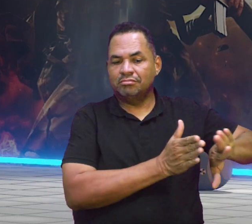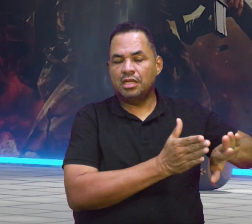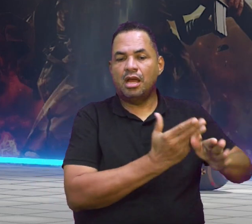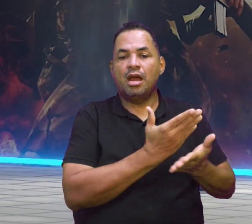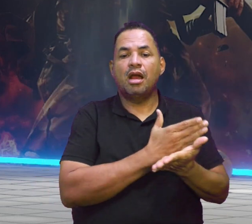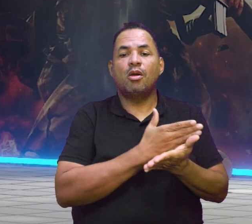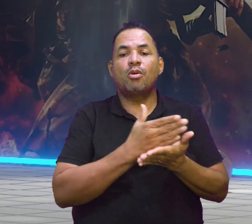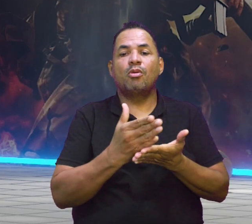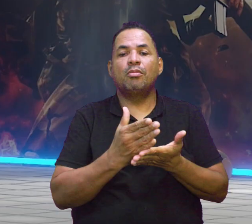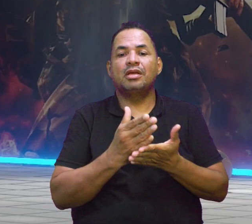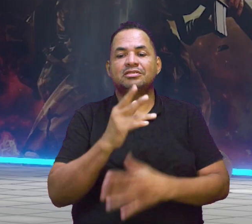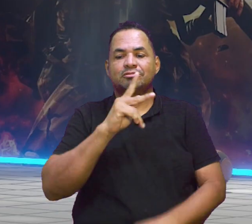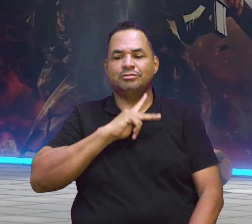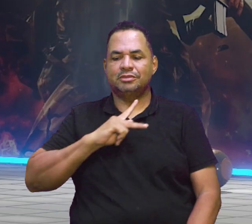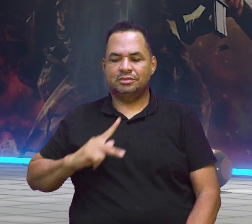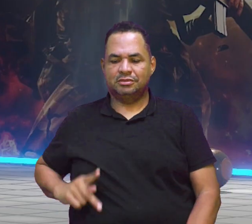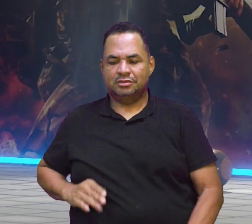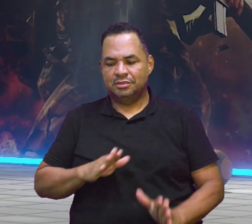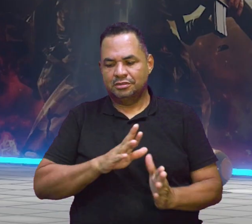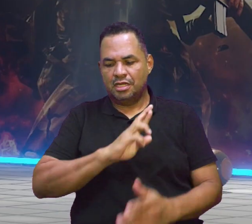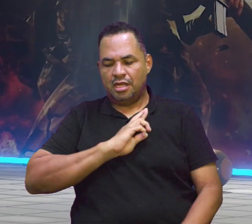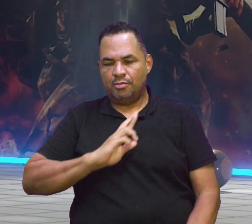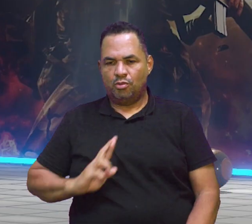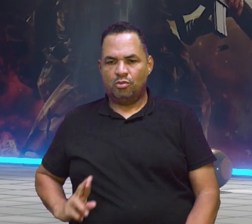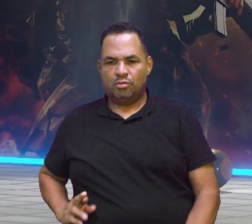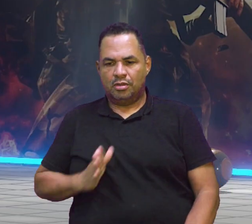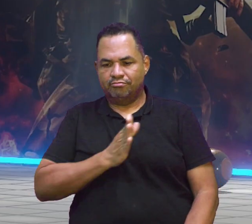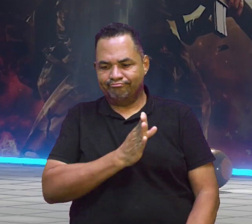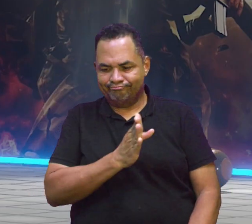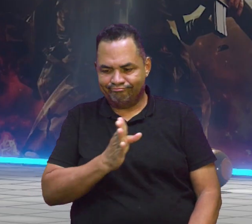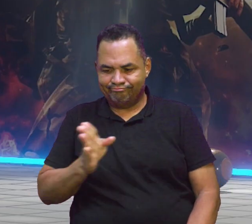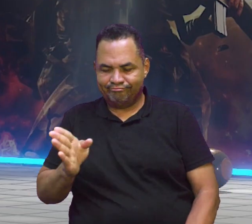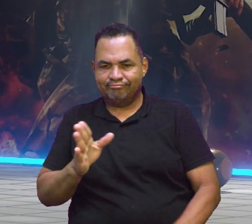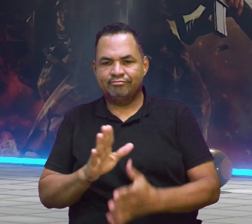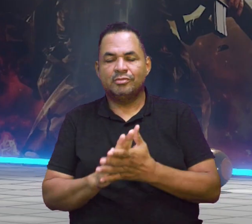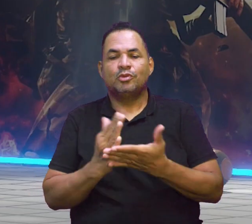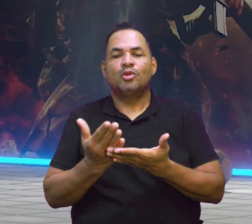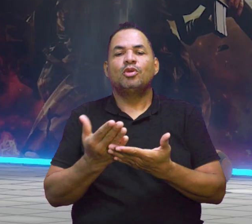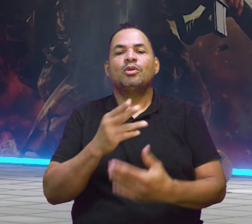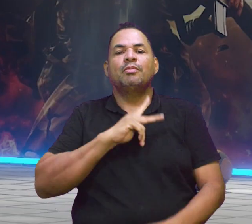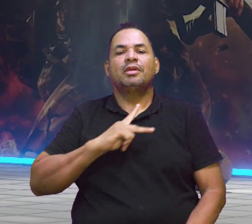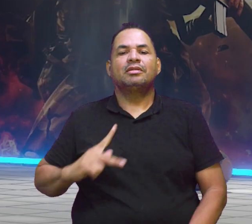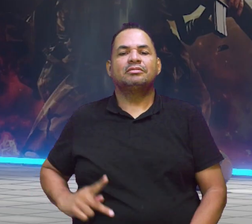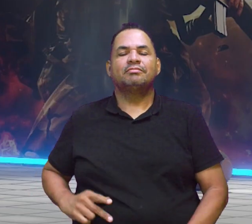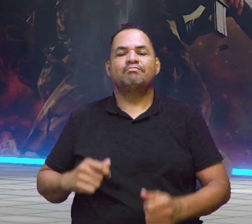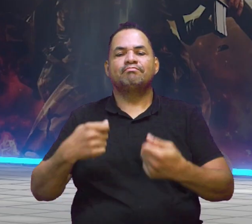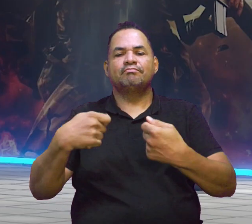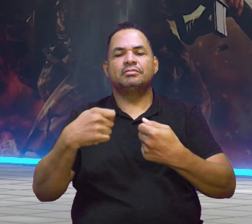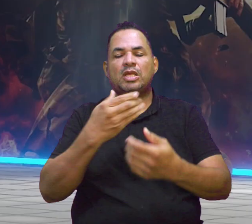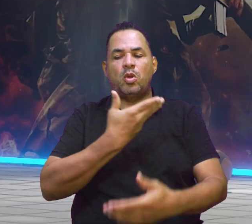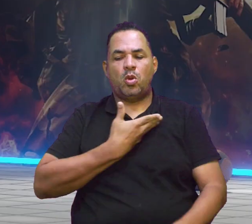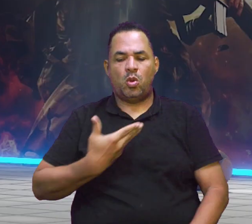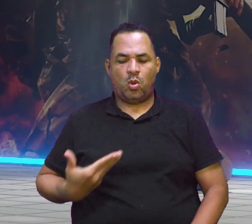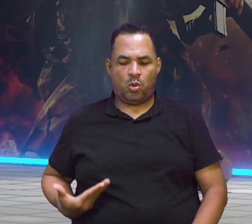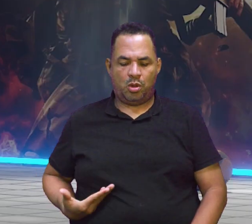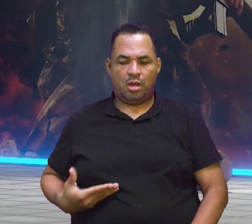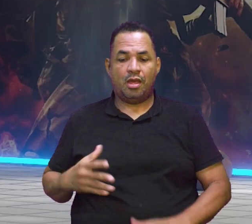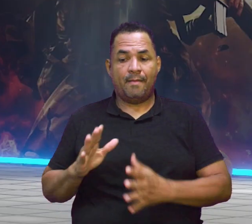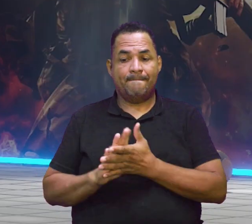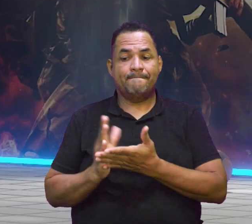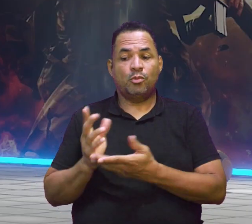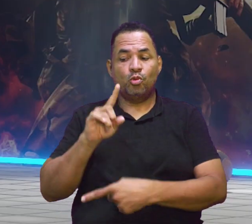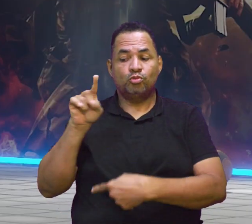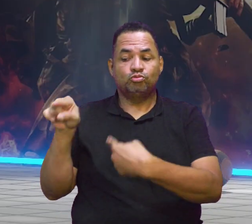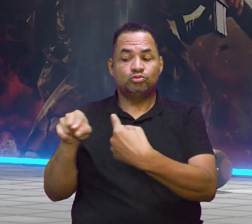presidente. E esse presidente, ele tem que governar para o povo, porque república é poder